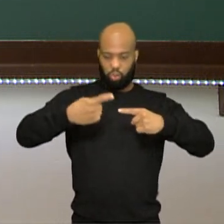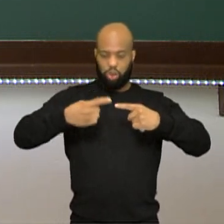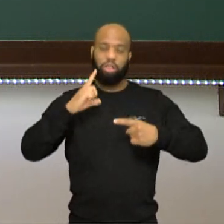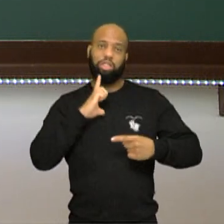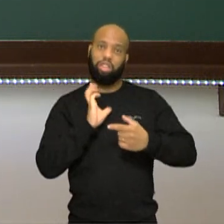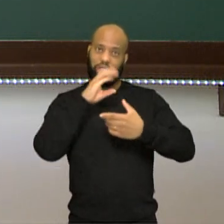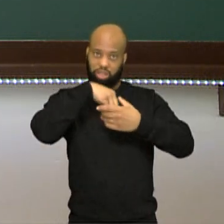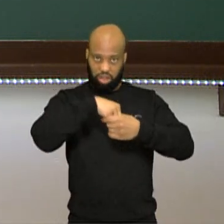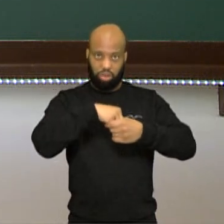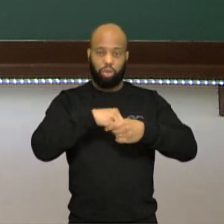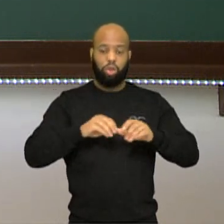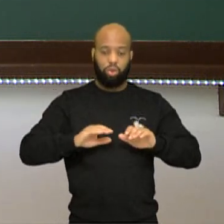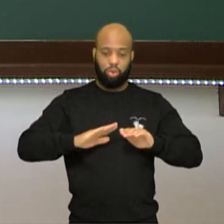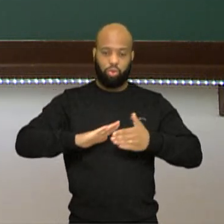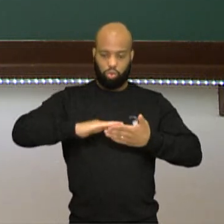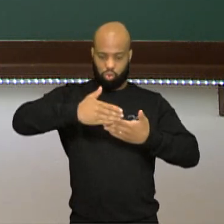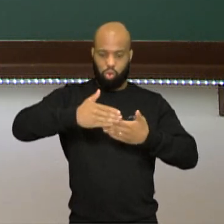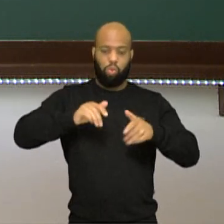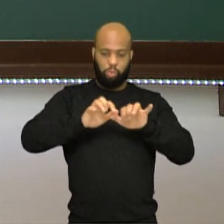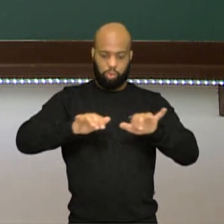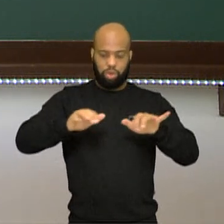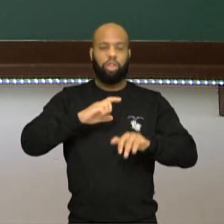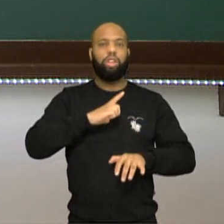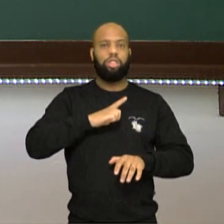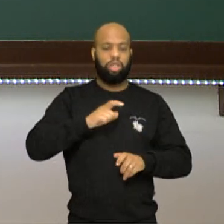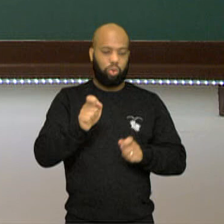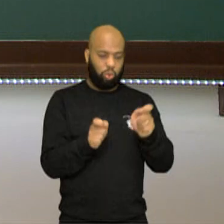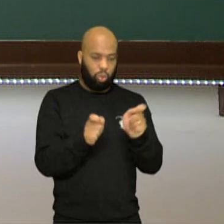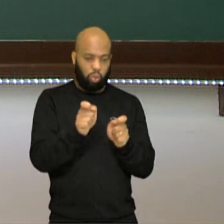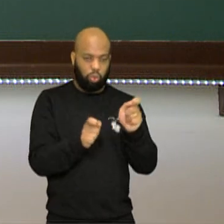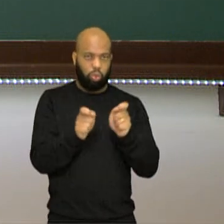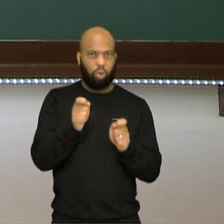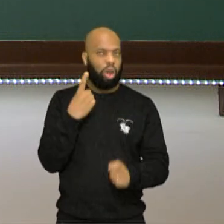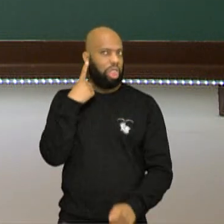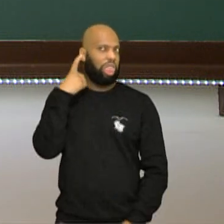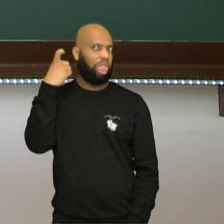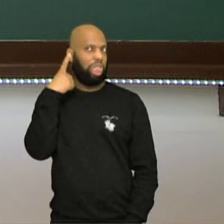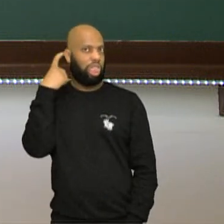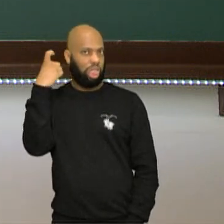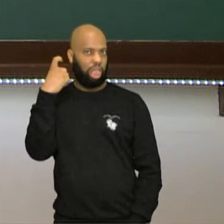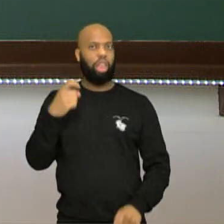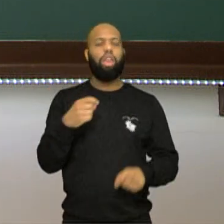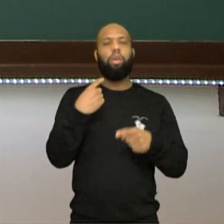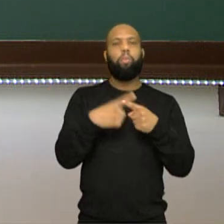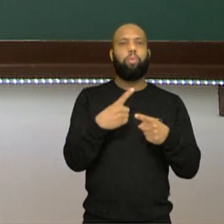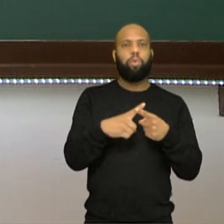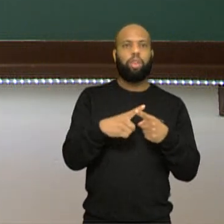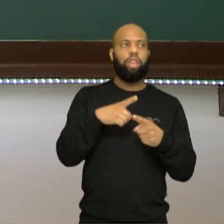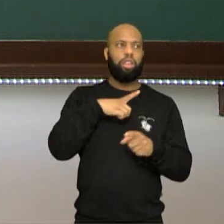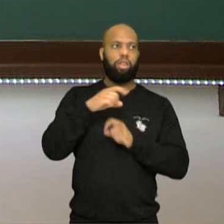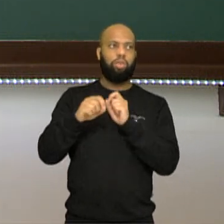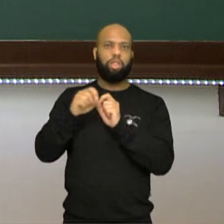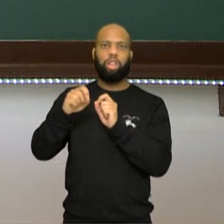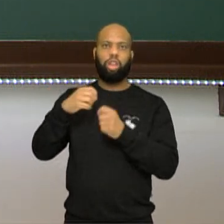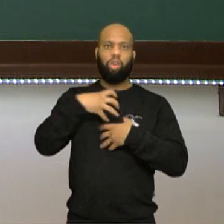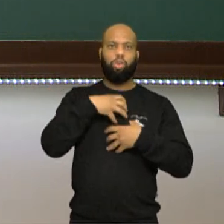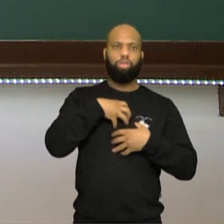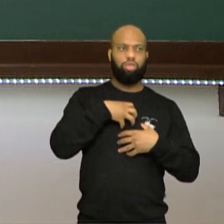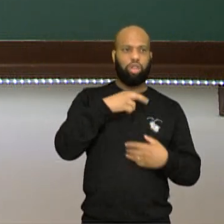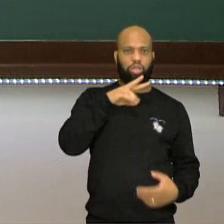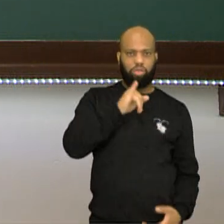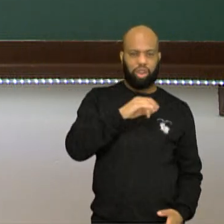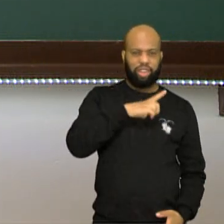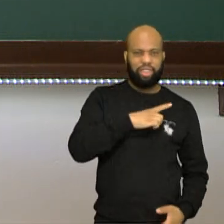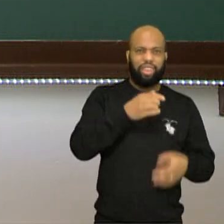filtros capacitivos para controlar esses ruídos de sinais, Principalmente porque o sinal tem que ter um comportamento bem bonitinho para ser